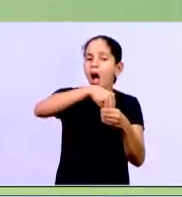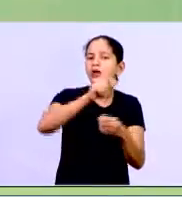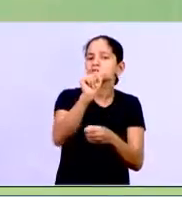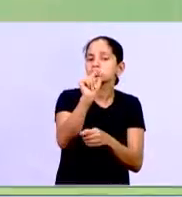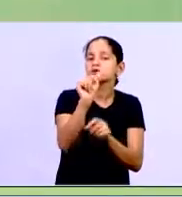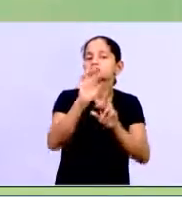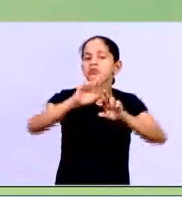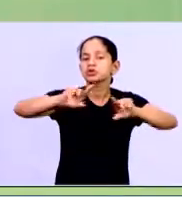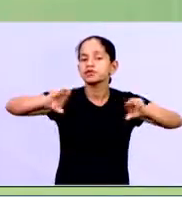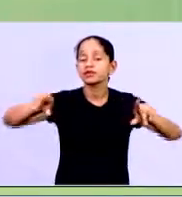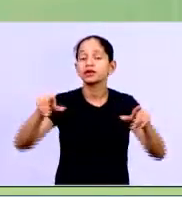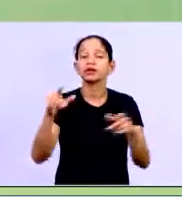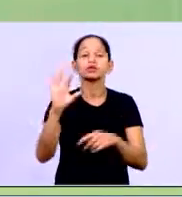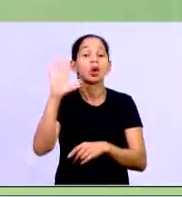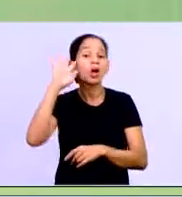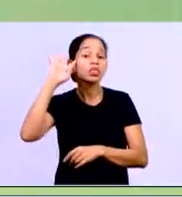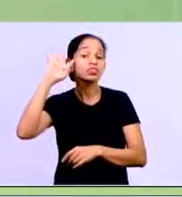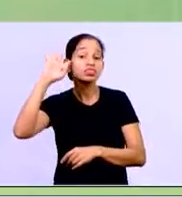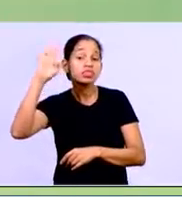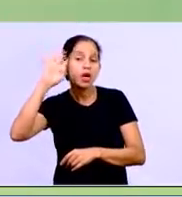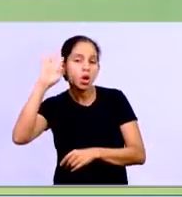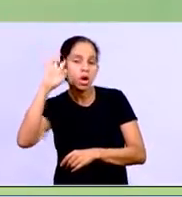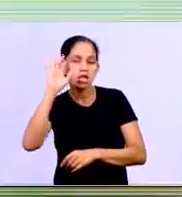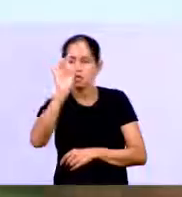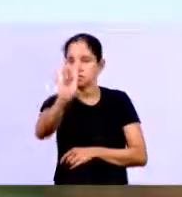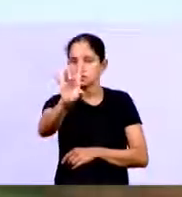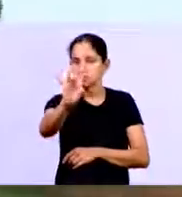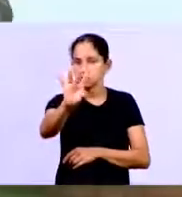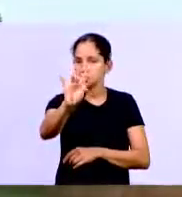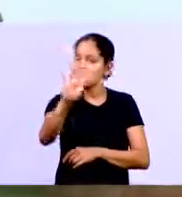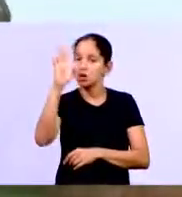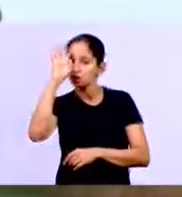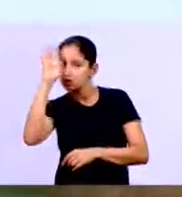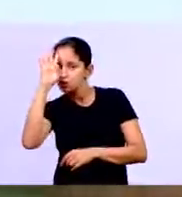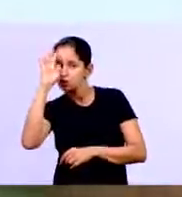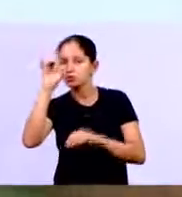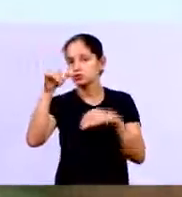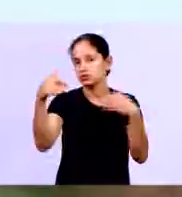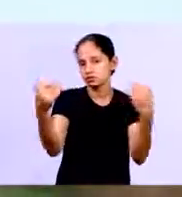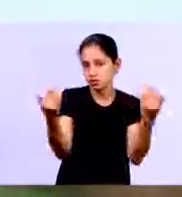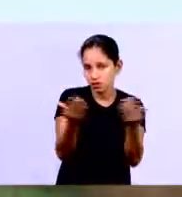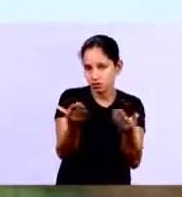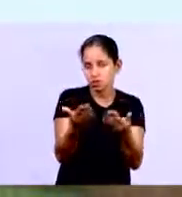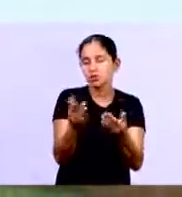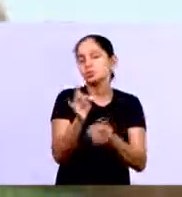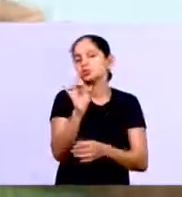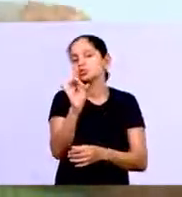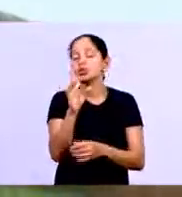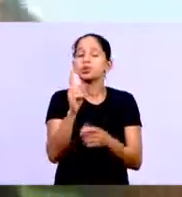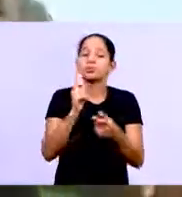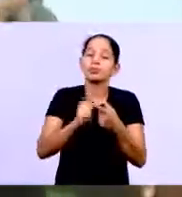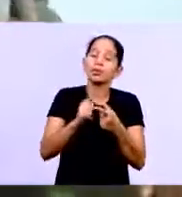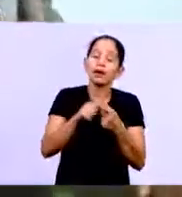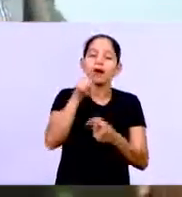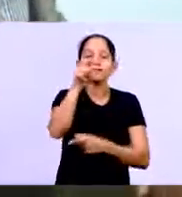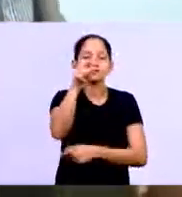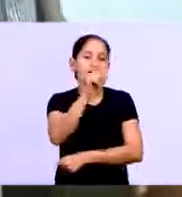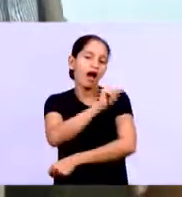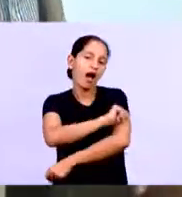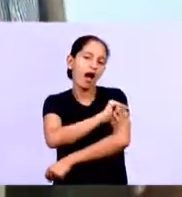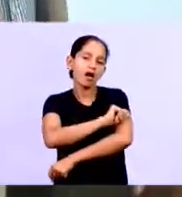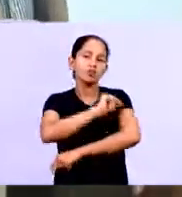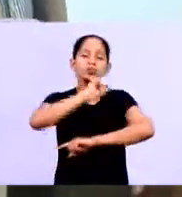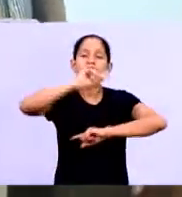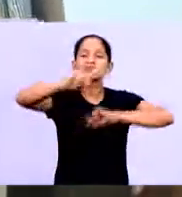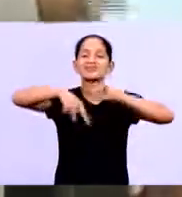final a gente vai dar só uma teoria, uma pincelada inicial do que seria esses métodos de análise de investimento, mesmo porque o nosso aluno vai ter essa disciplina,